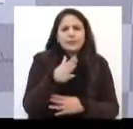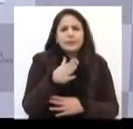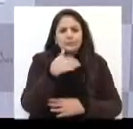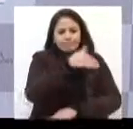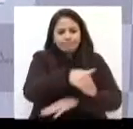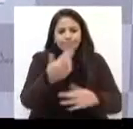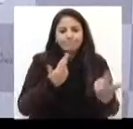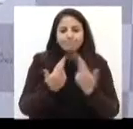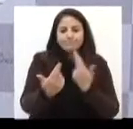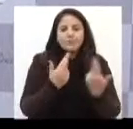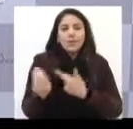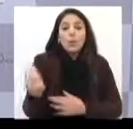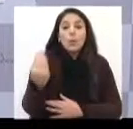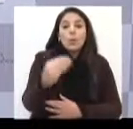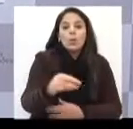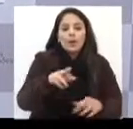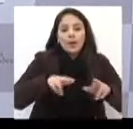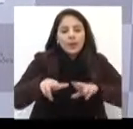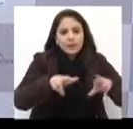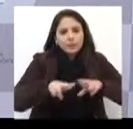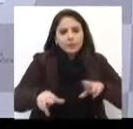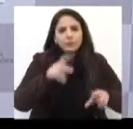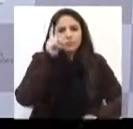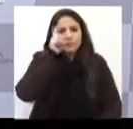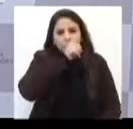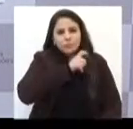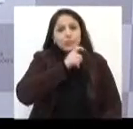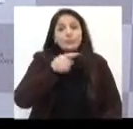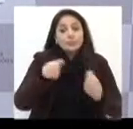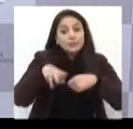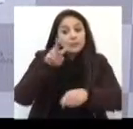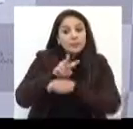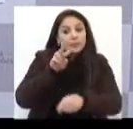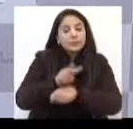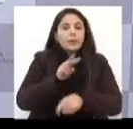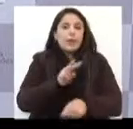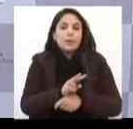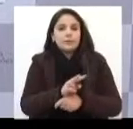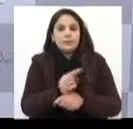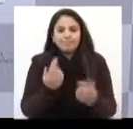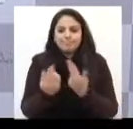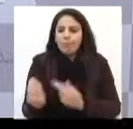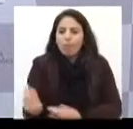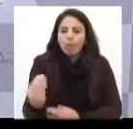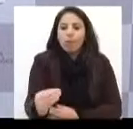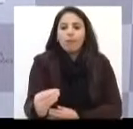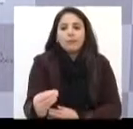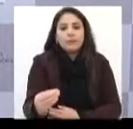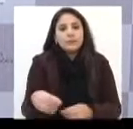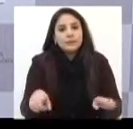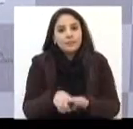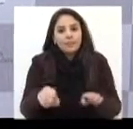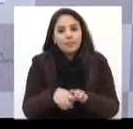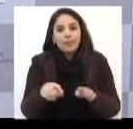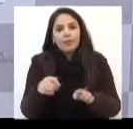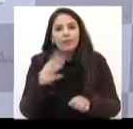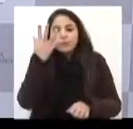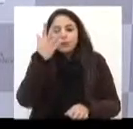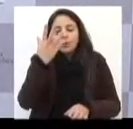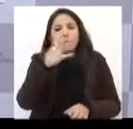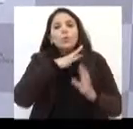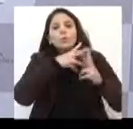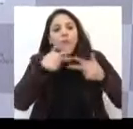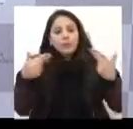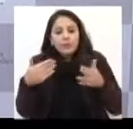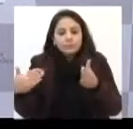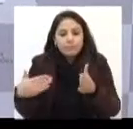rodovias simplesmente colocadas em regiões complicadas que seriam de preservação, mas não colocados obstáculos suficientes para que os animais